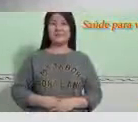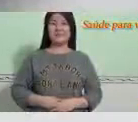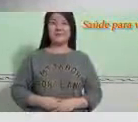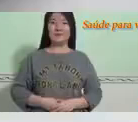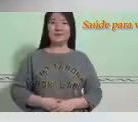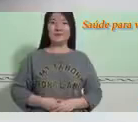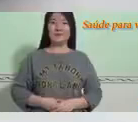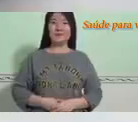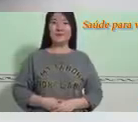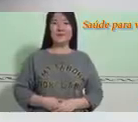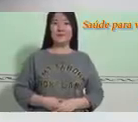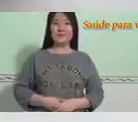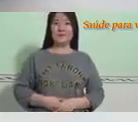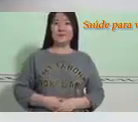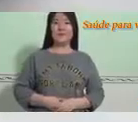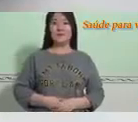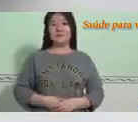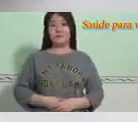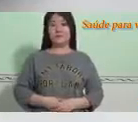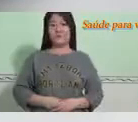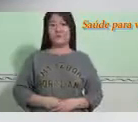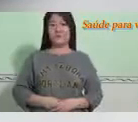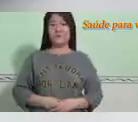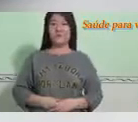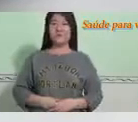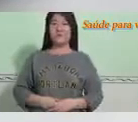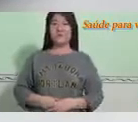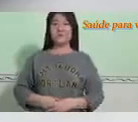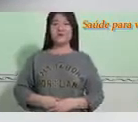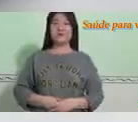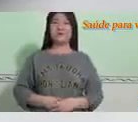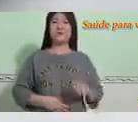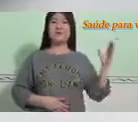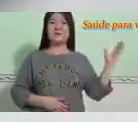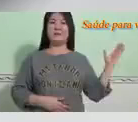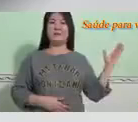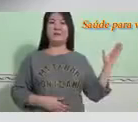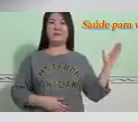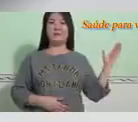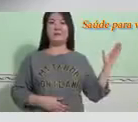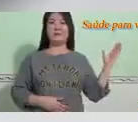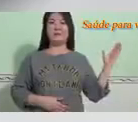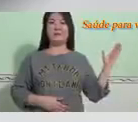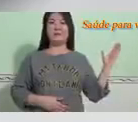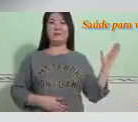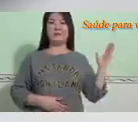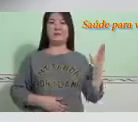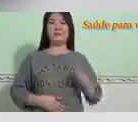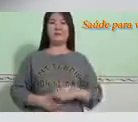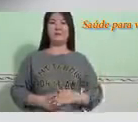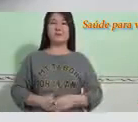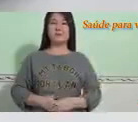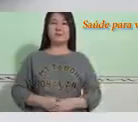Nestes casos, vírgula, o tratamento para sífilis deve ser realizado com outros antibióticos. Assista também ao vídeo